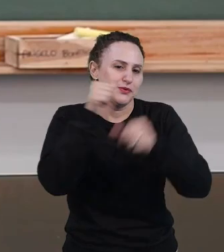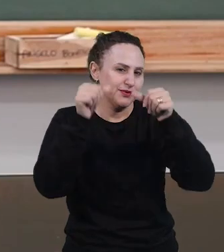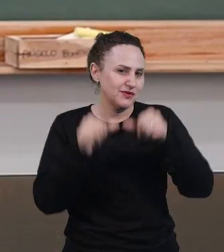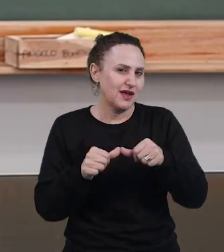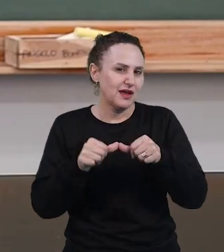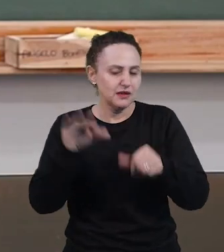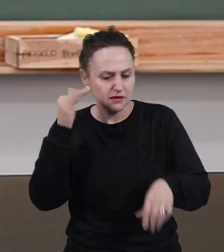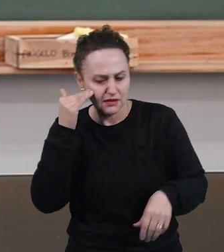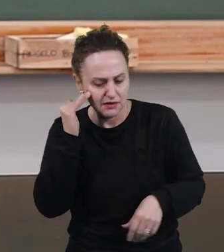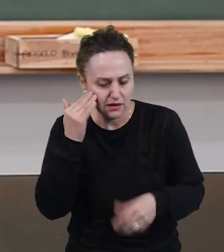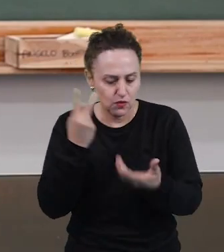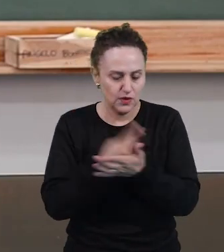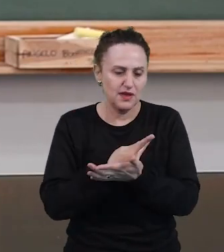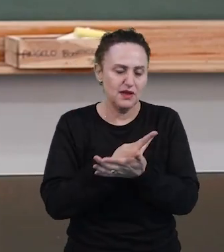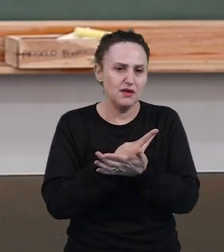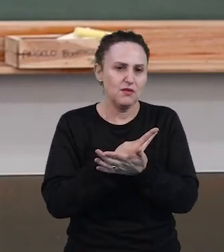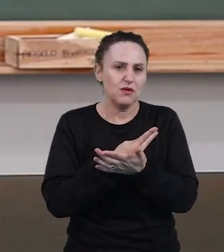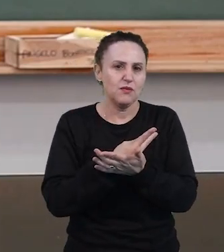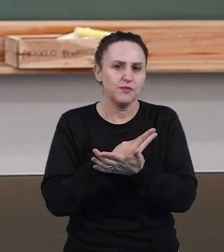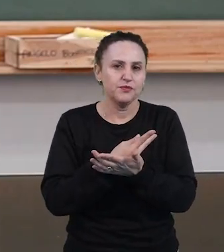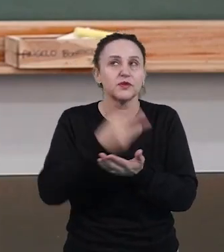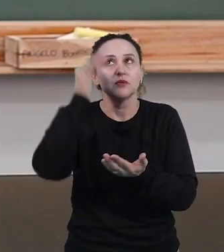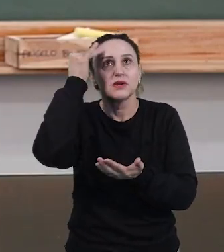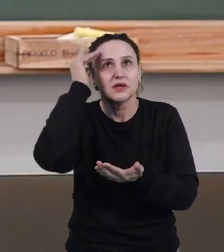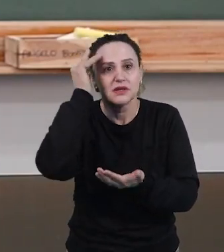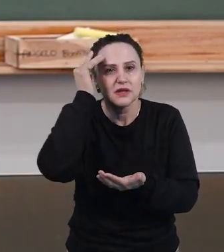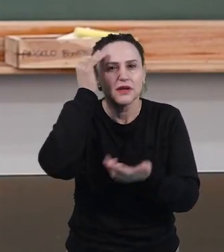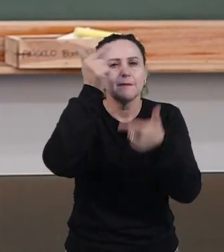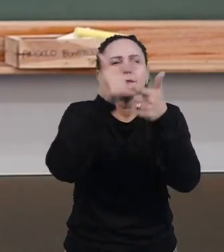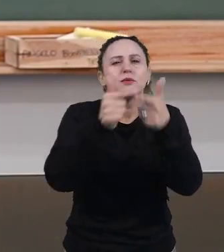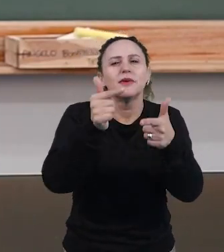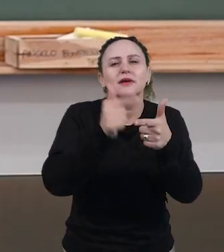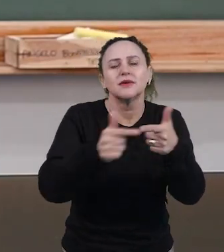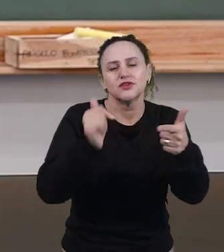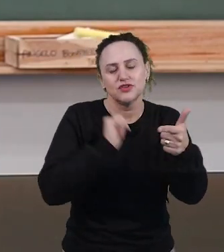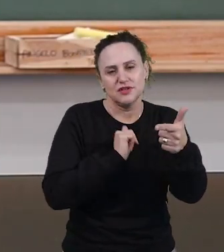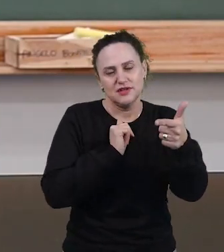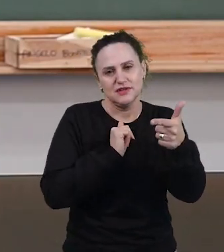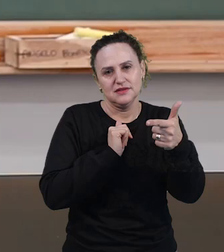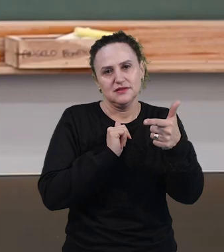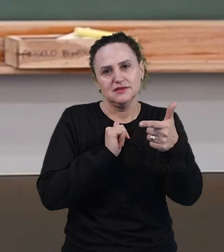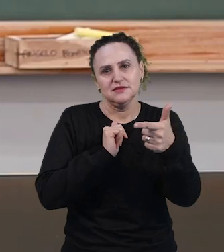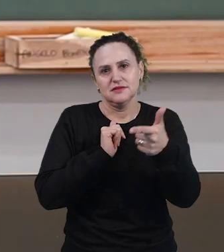o erro deles, né? Problematizem em cima disso.